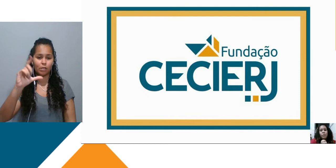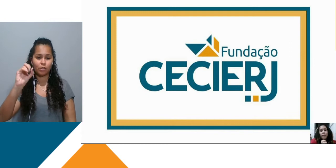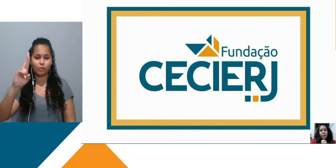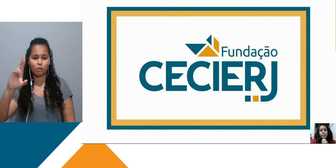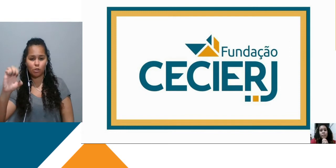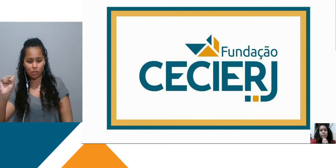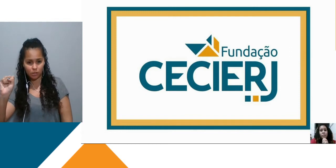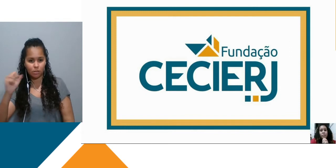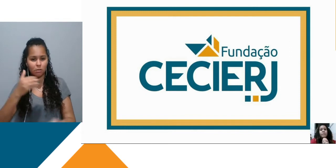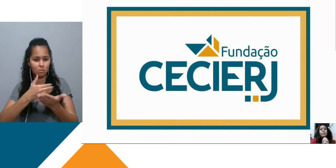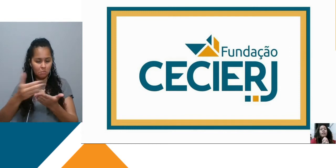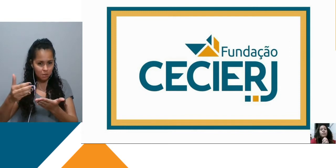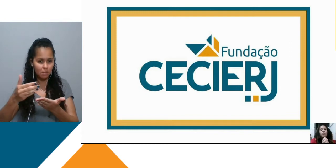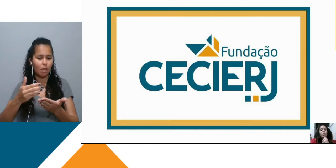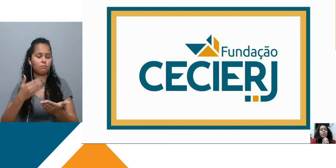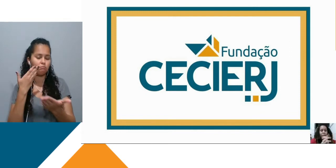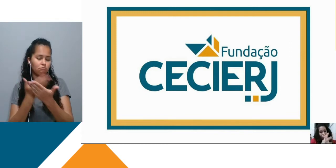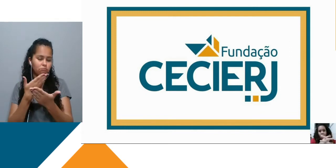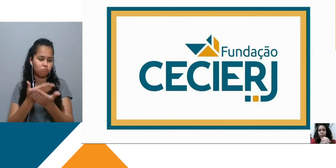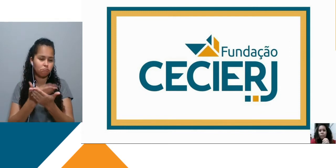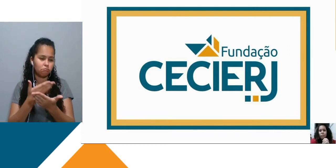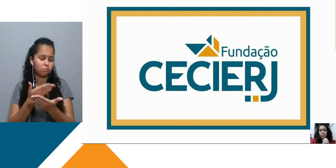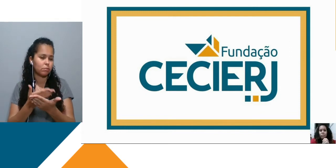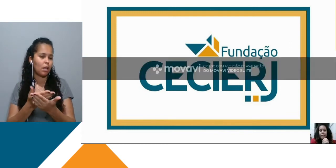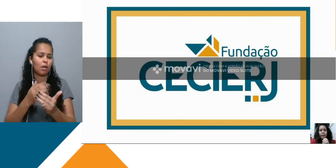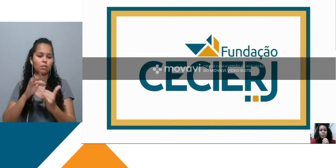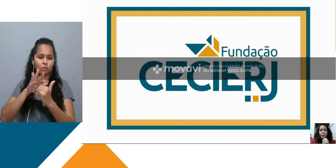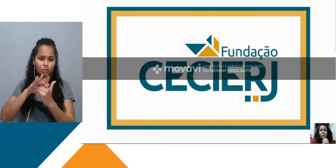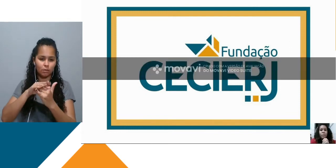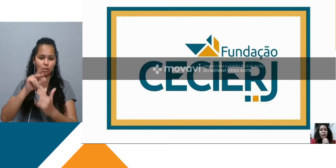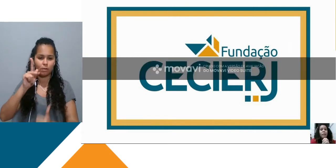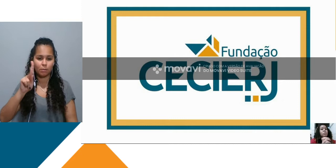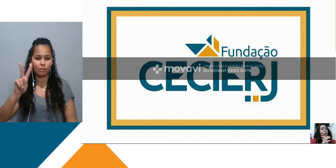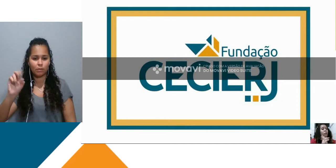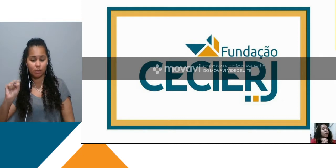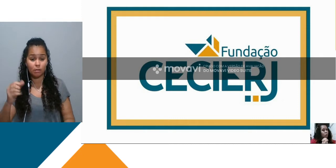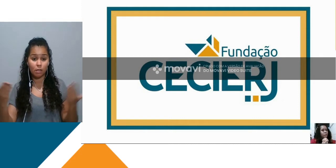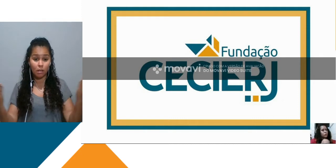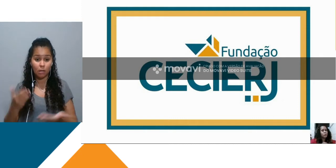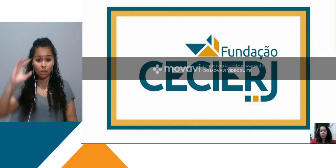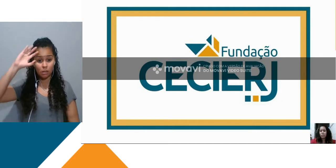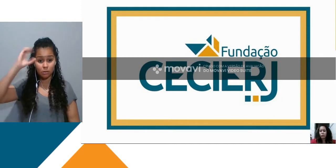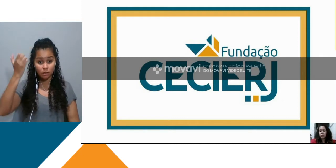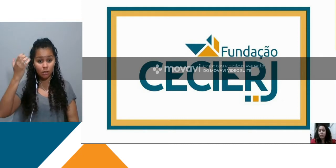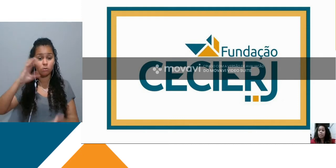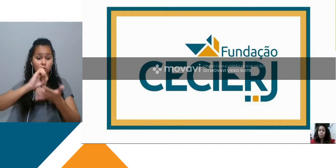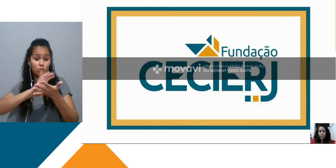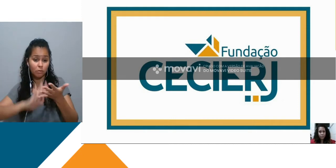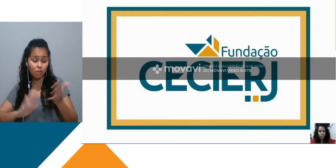vai continuar aqui com a nossa iniciativa de aulas no nosso canal do Pré-Vestibular, só que agora com resolução de